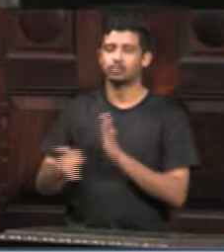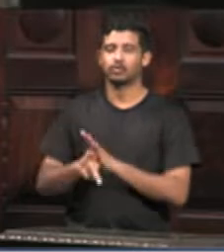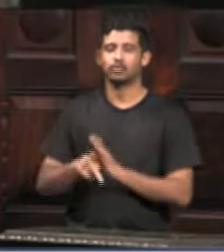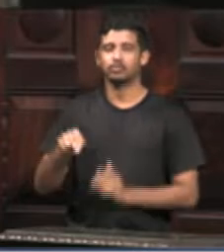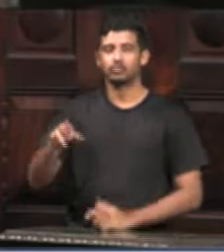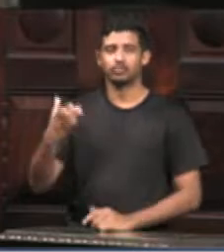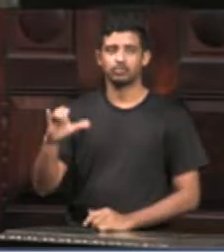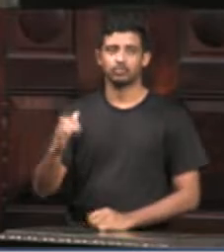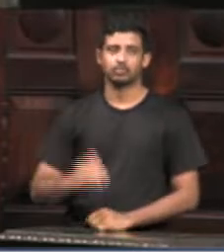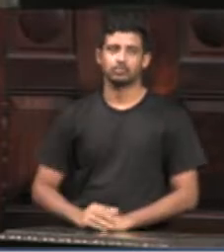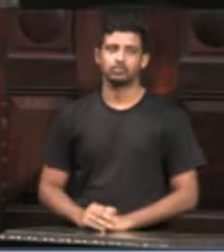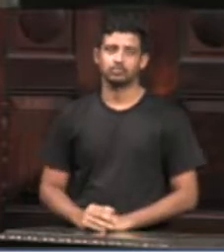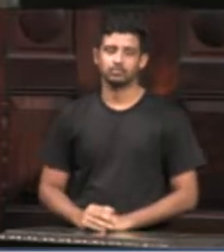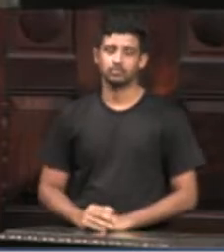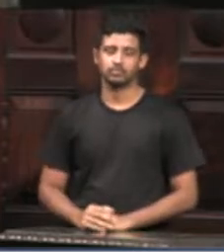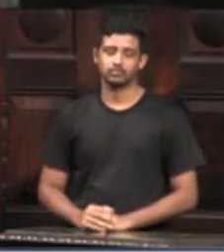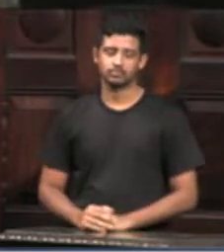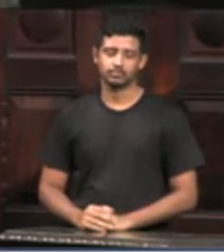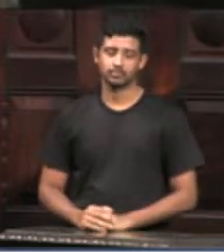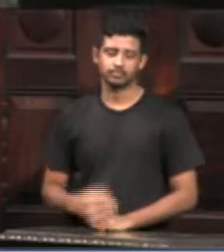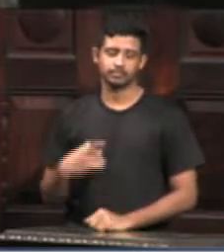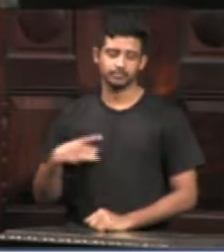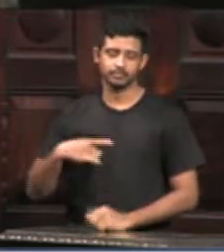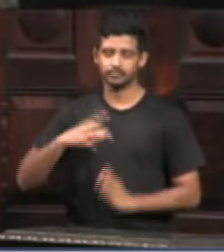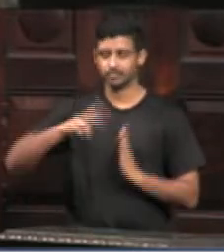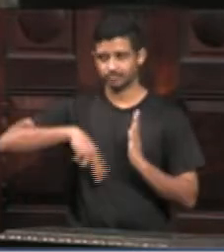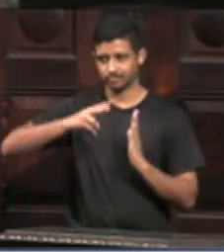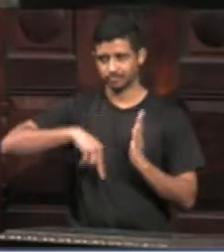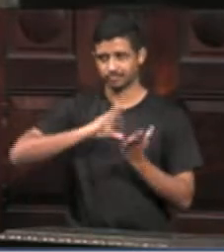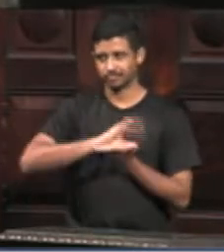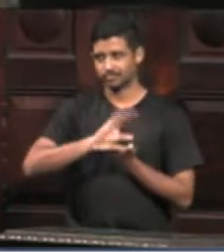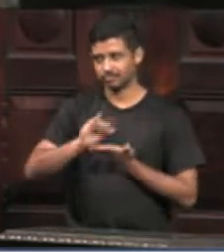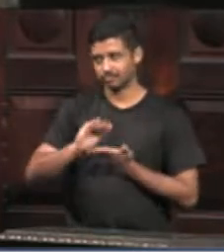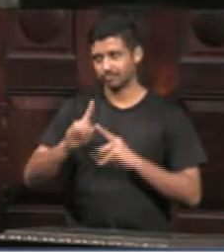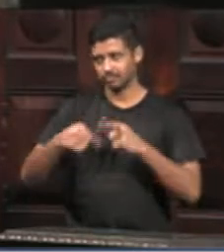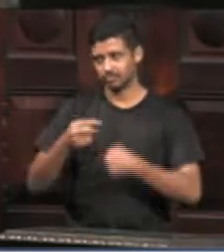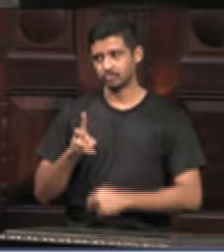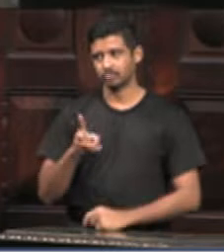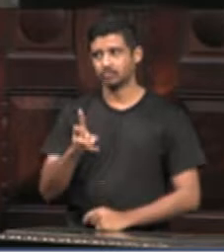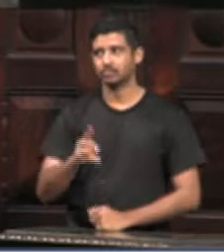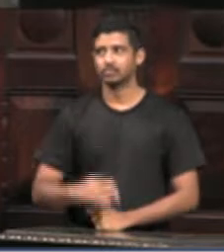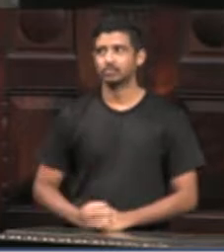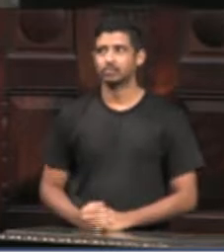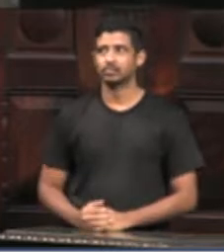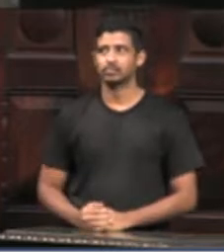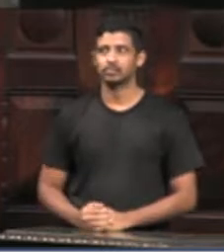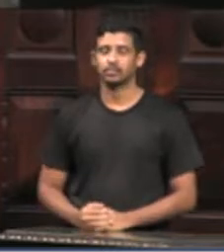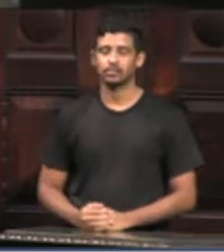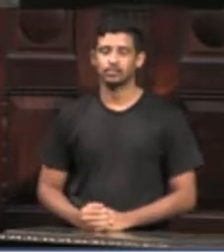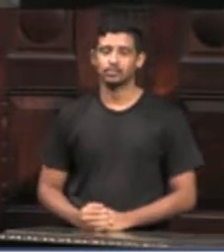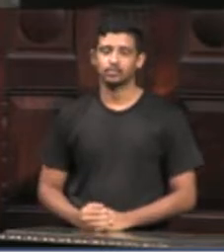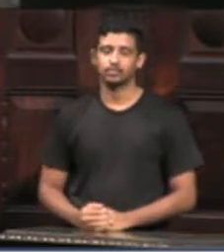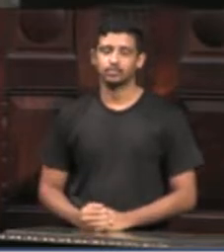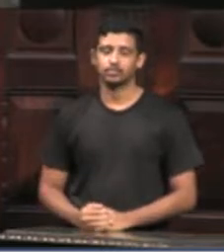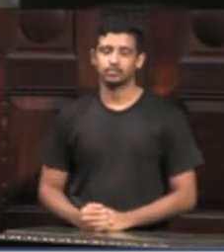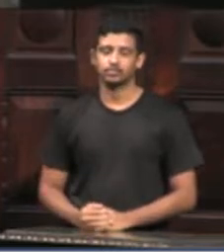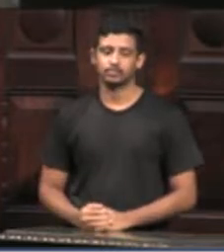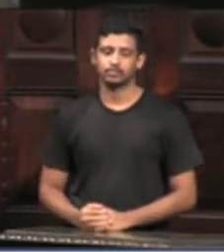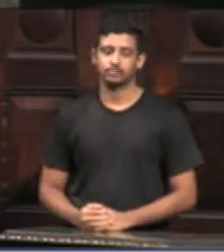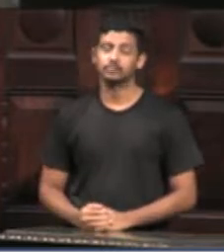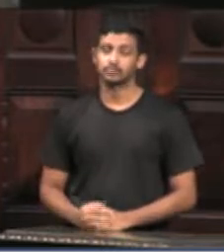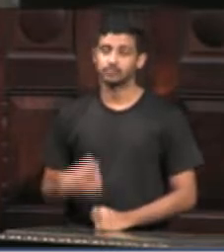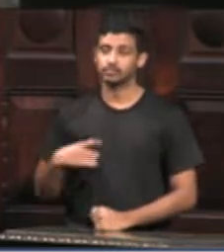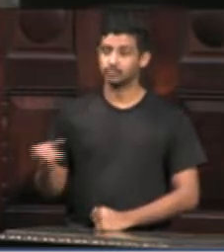de Constituição e Justiça pela constitucionalidade, de assunto da criança, do adolescente e do idoso, favorável. De assuntos municipais e desenvolvimento regional, favorável.